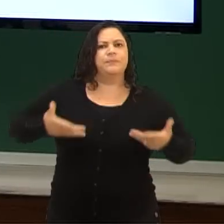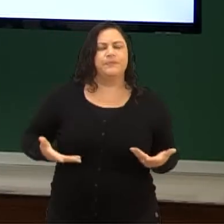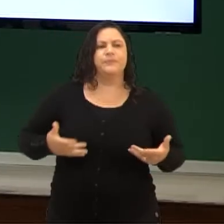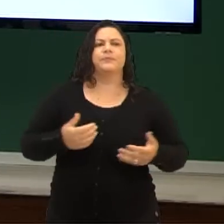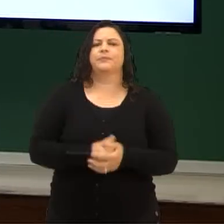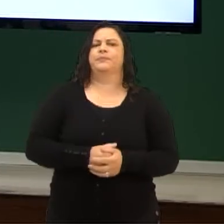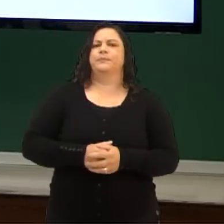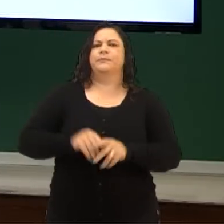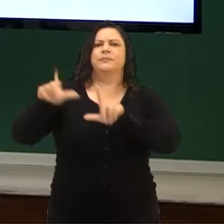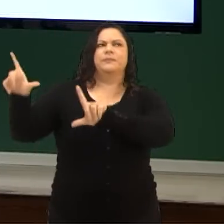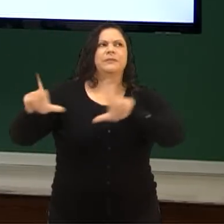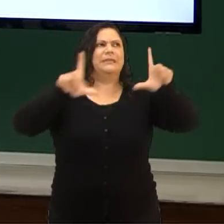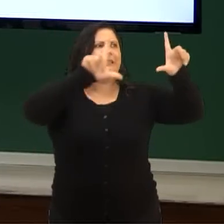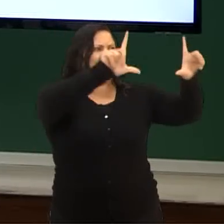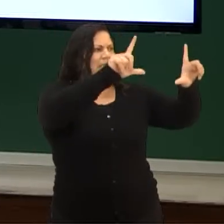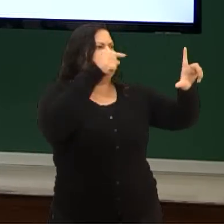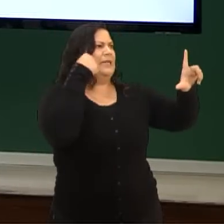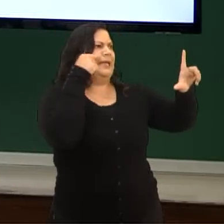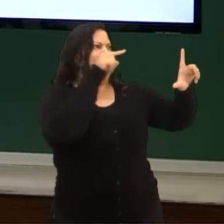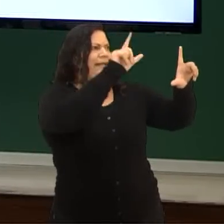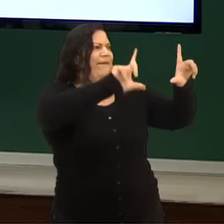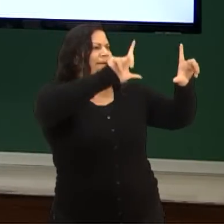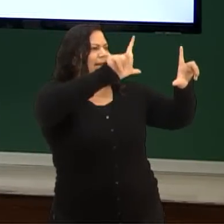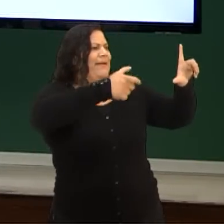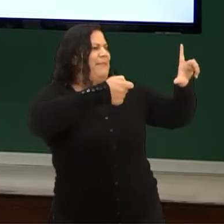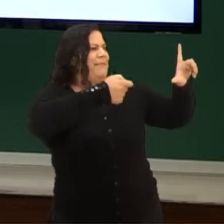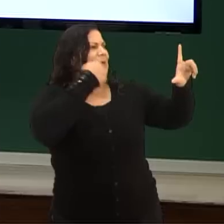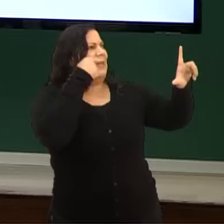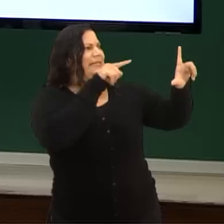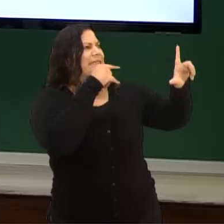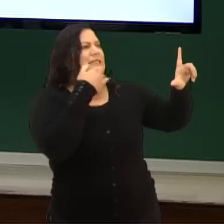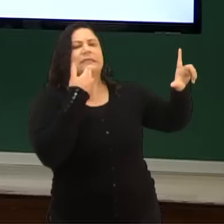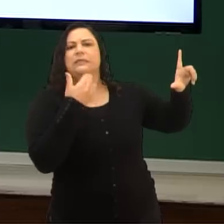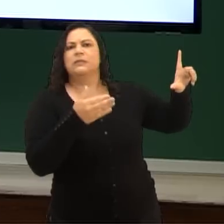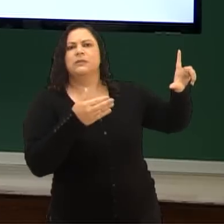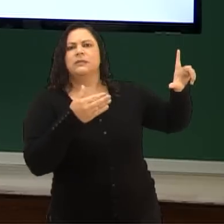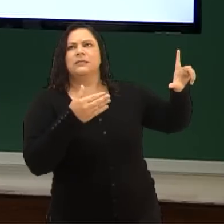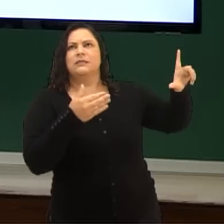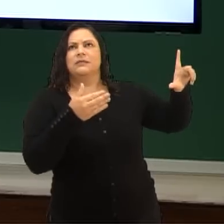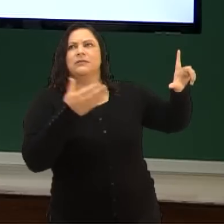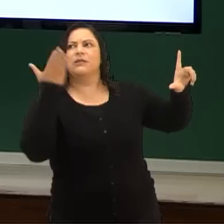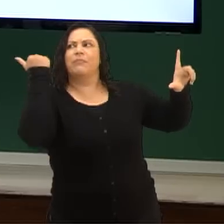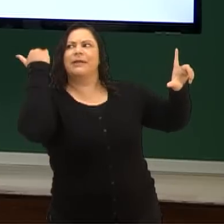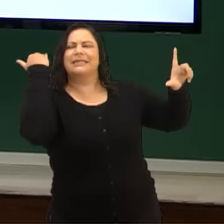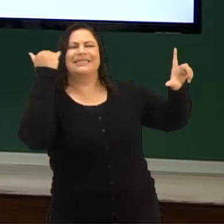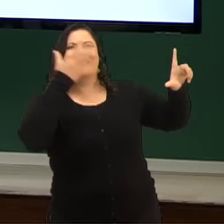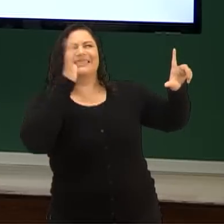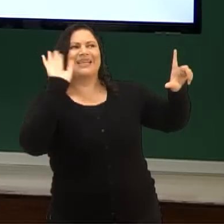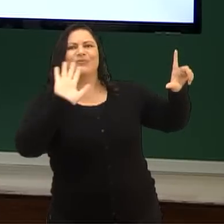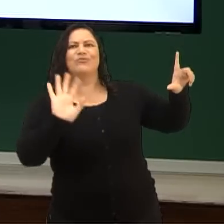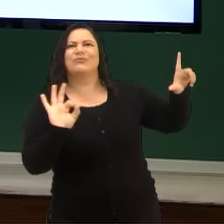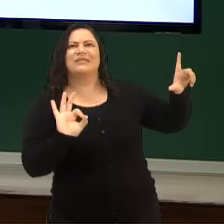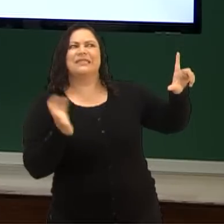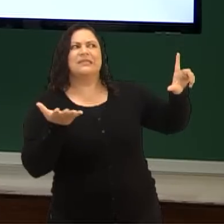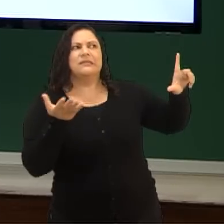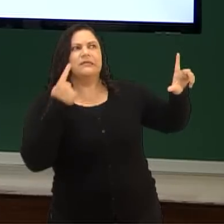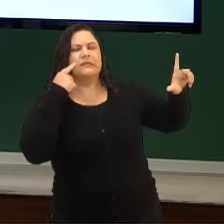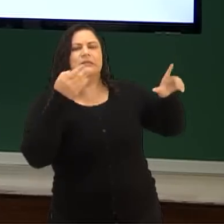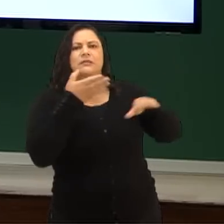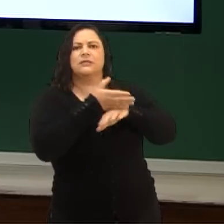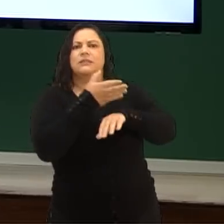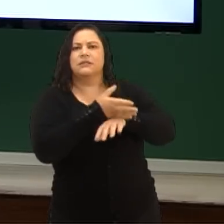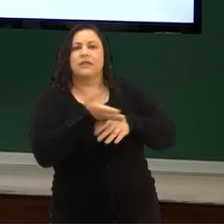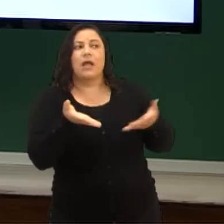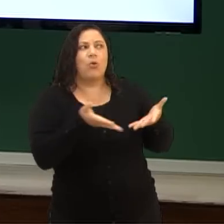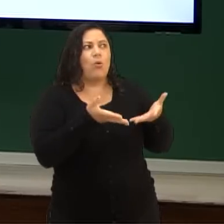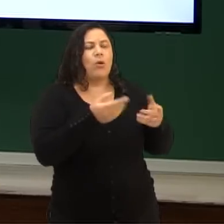liguei a TV agora, qual o motivo? Não, acessou o Facebook, o YouTube, não importa onde você está acessando. Acessou agora,